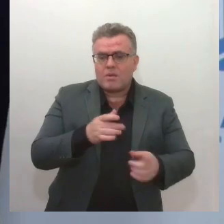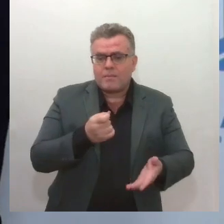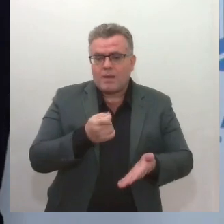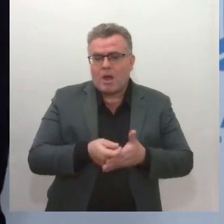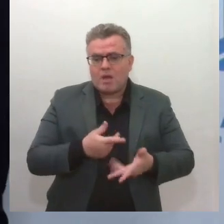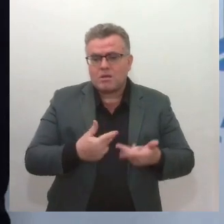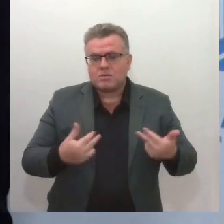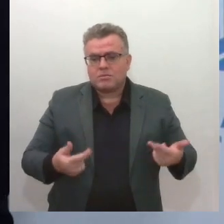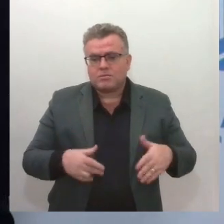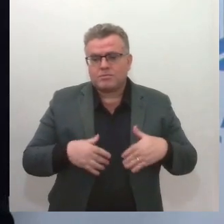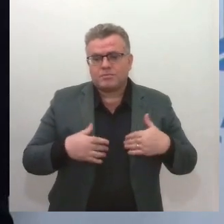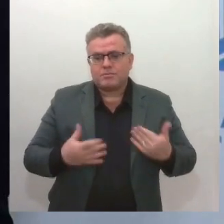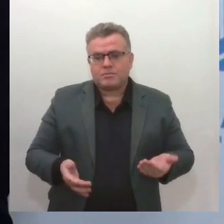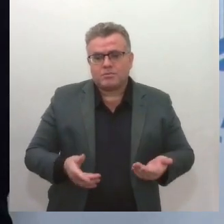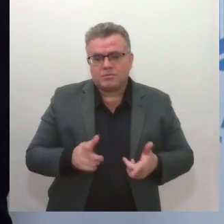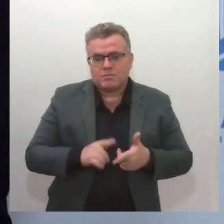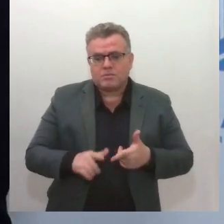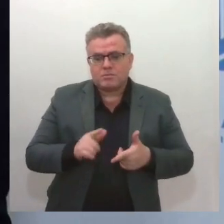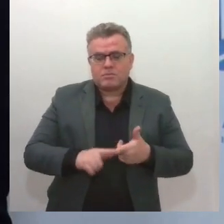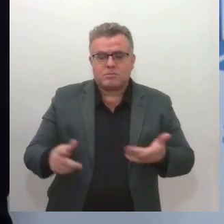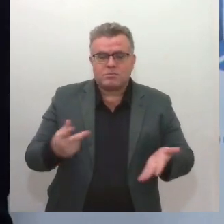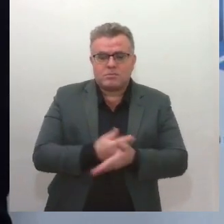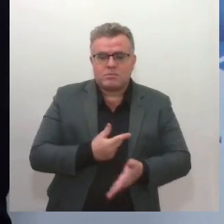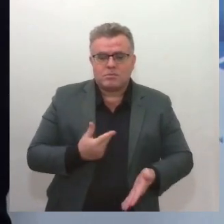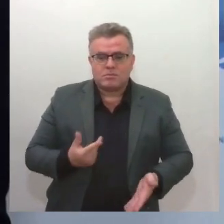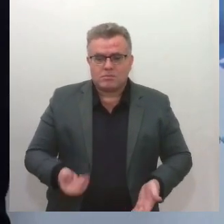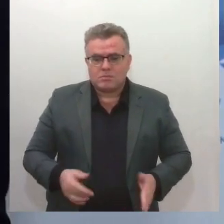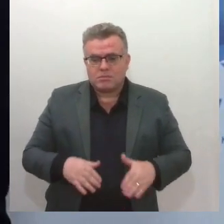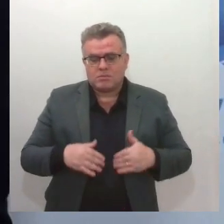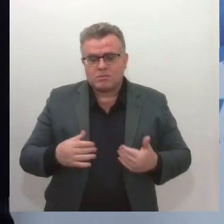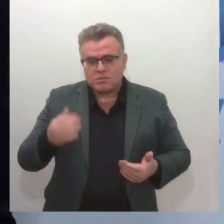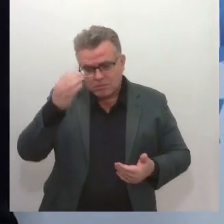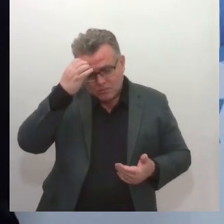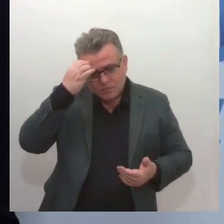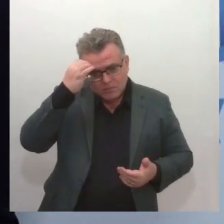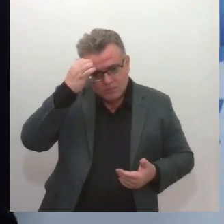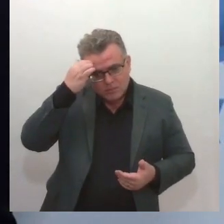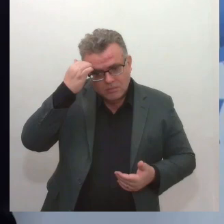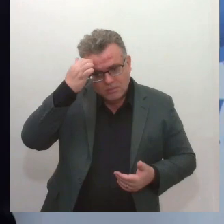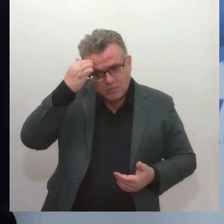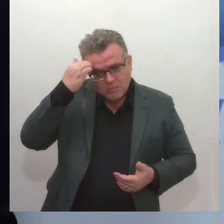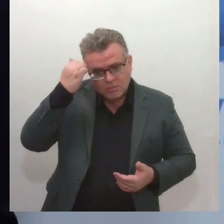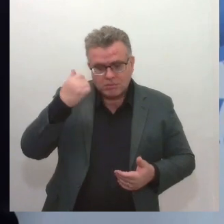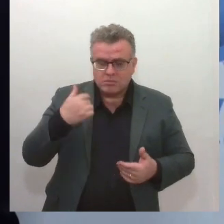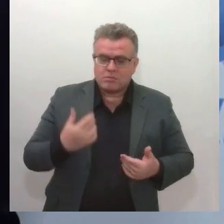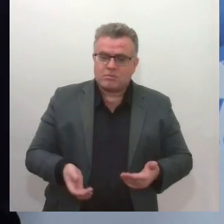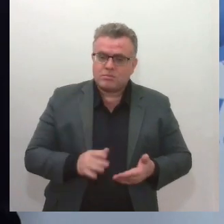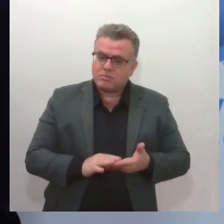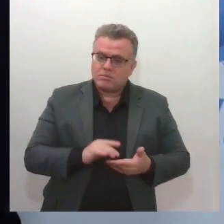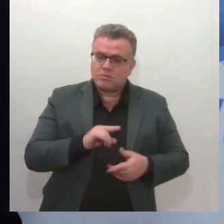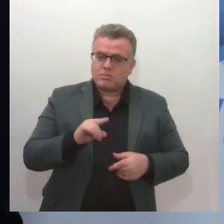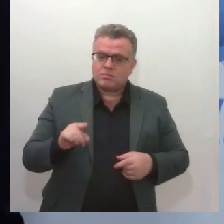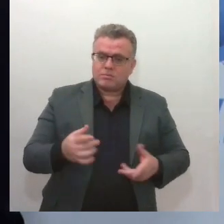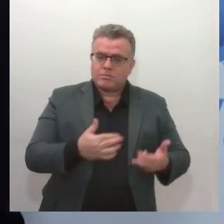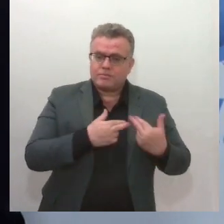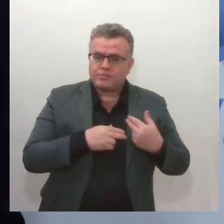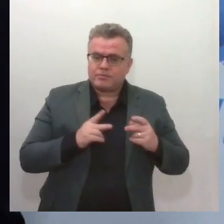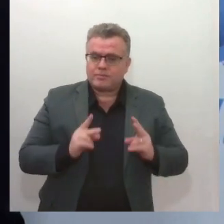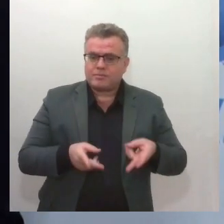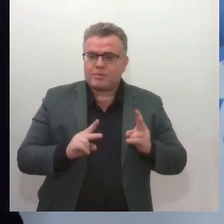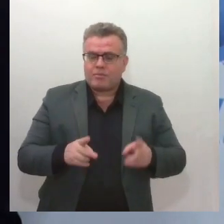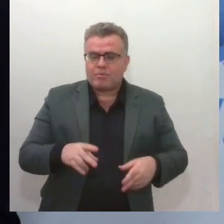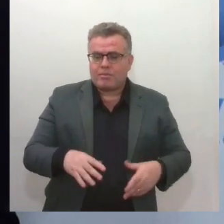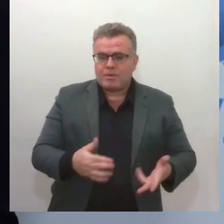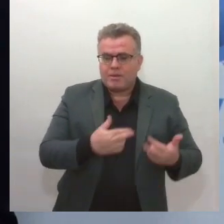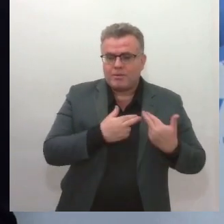problema judicial, pessoas podendo ser inclusive presas. Então eu acredito que você tem que chamar a responsabilidade para si e poder